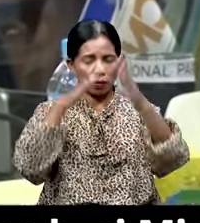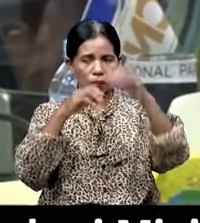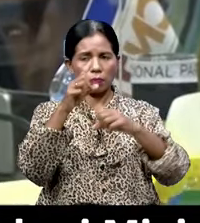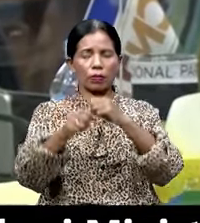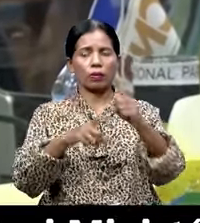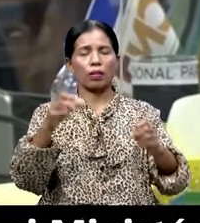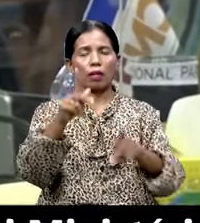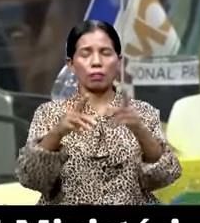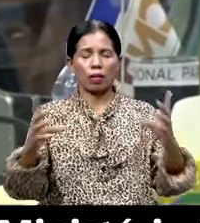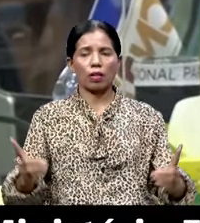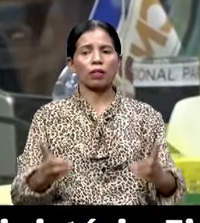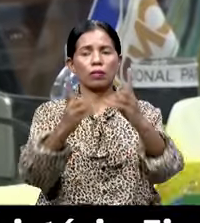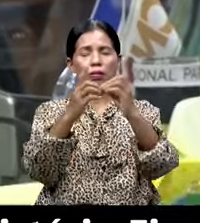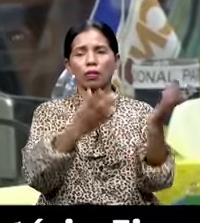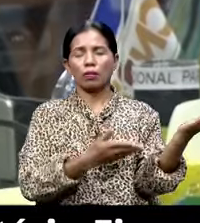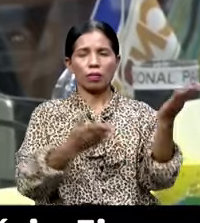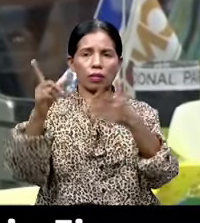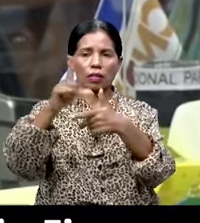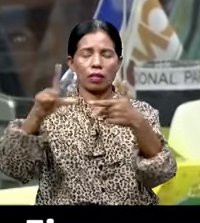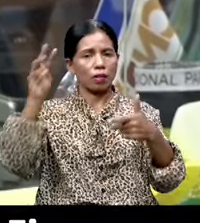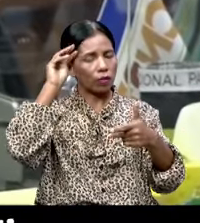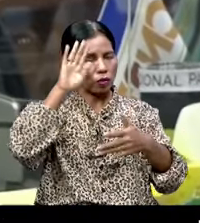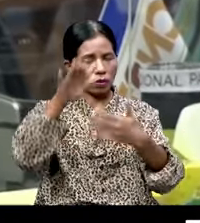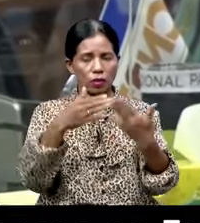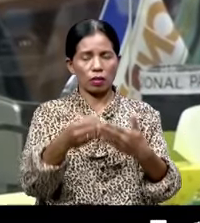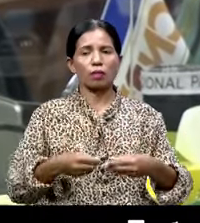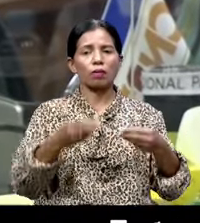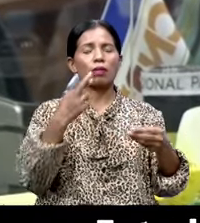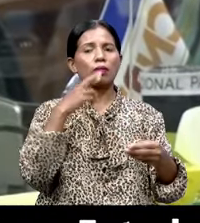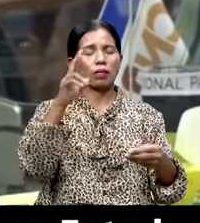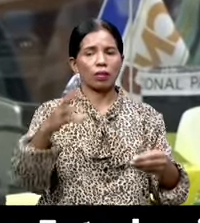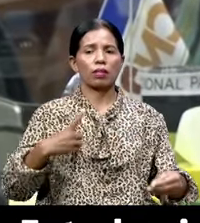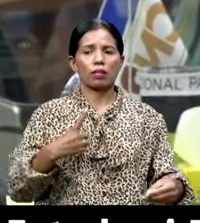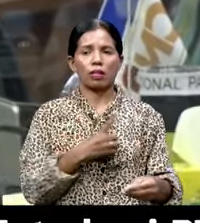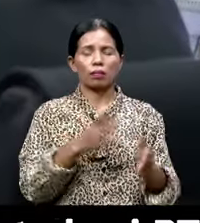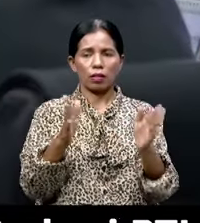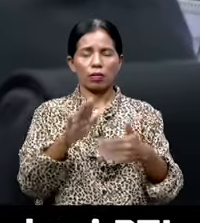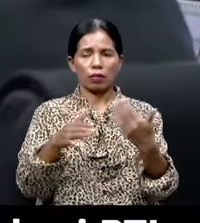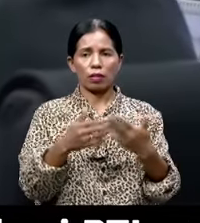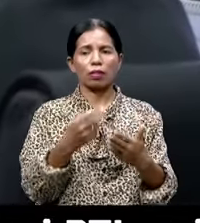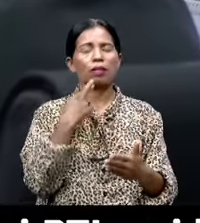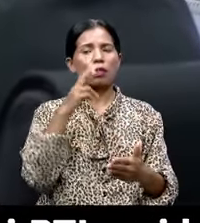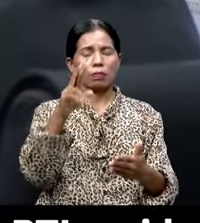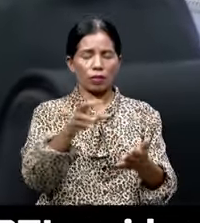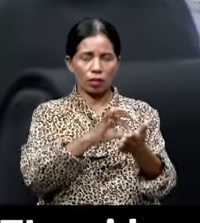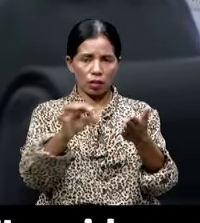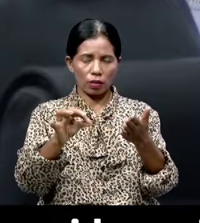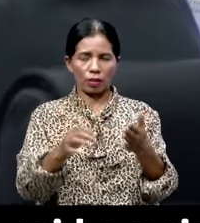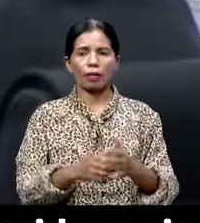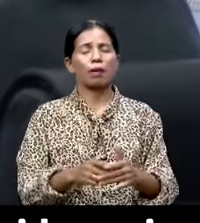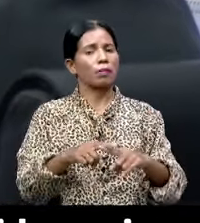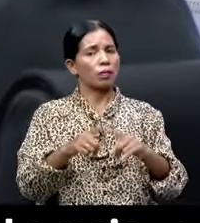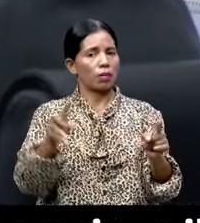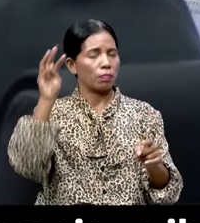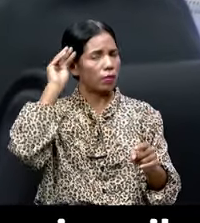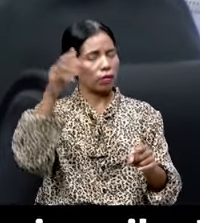povo enfrenta no nia submeteu na balinha ministeriais a tu resposta ba deputado Sira tanto resposta escrita ca verbal. Mai bem,